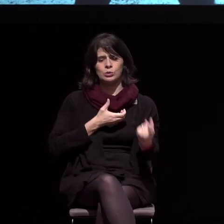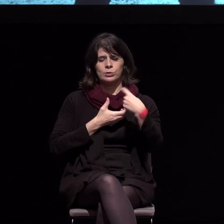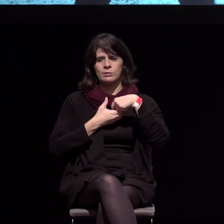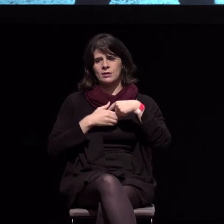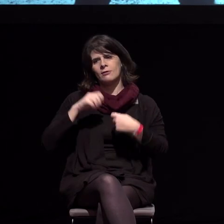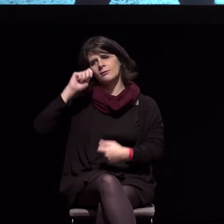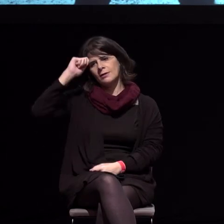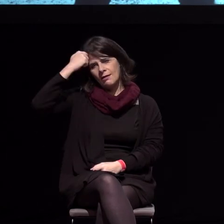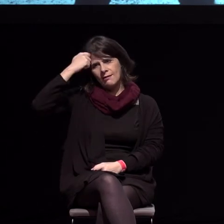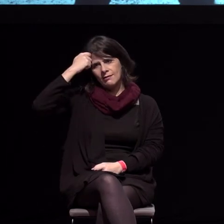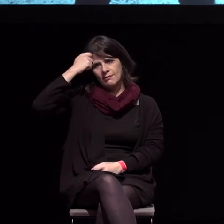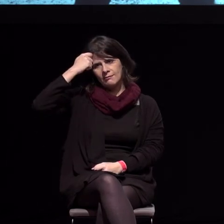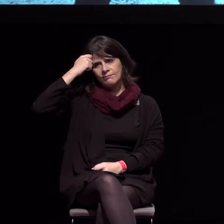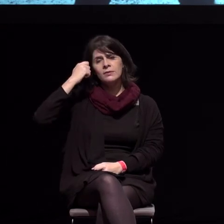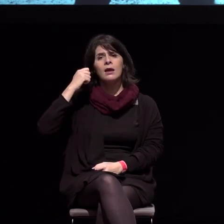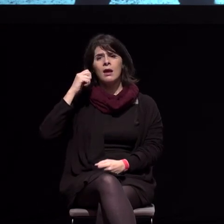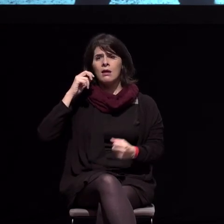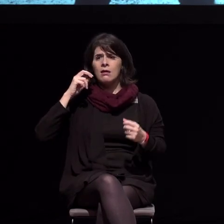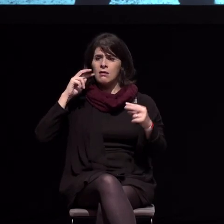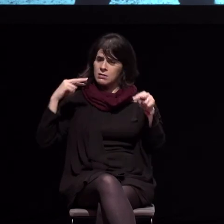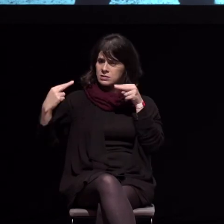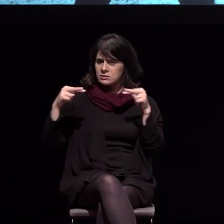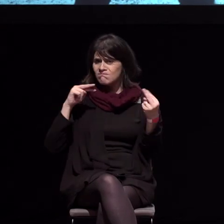manifestação de pontos de vista